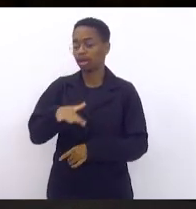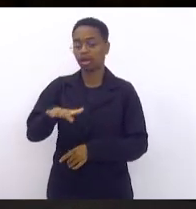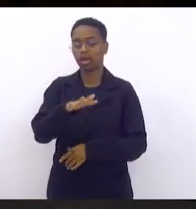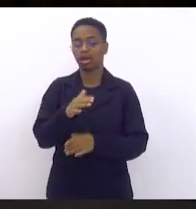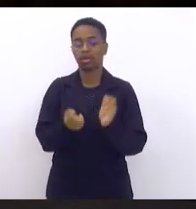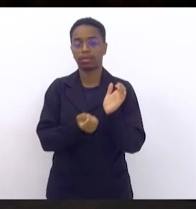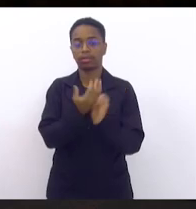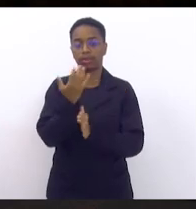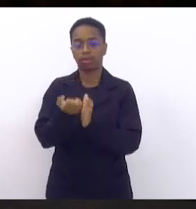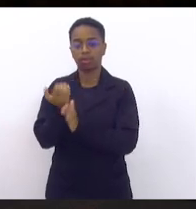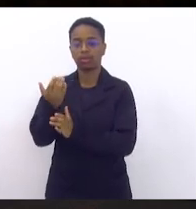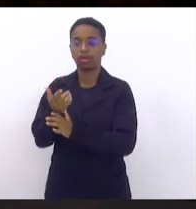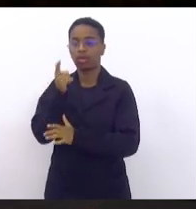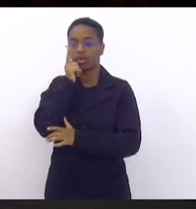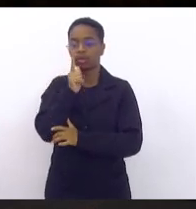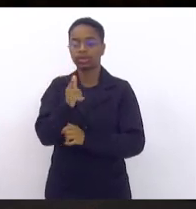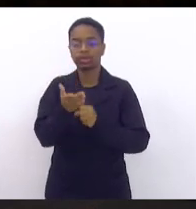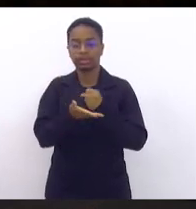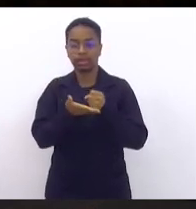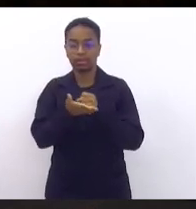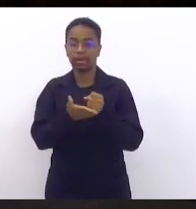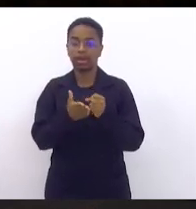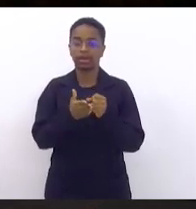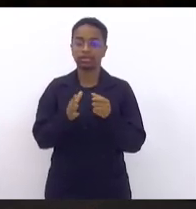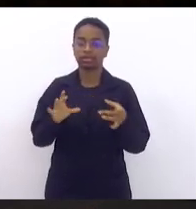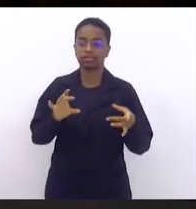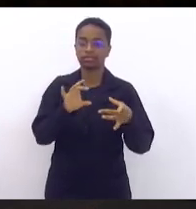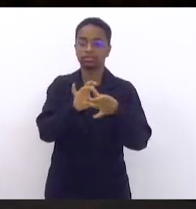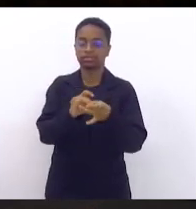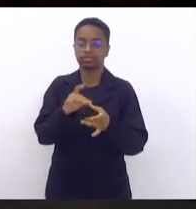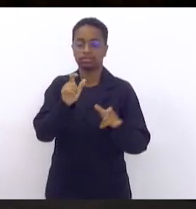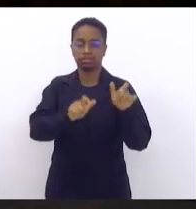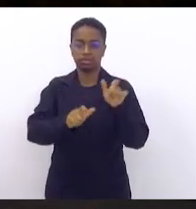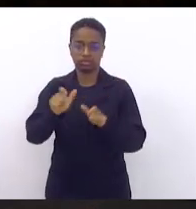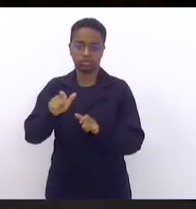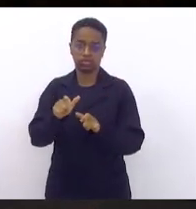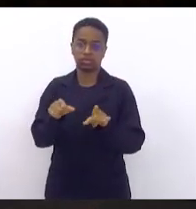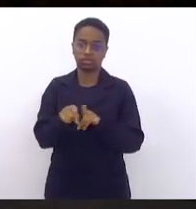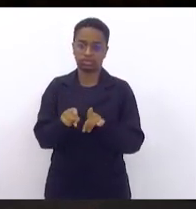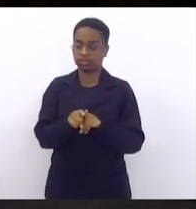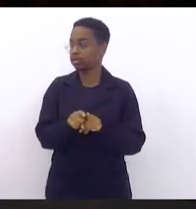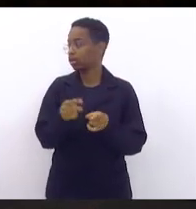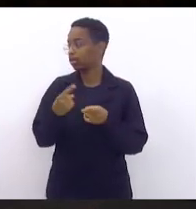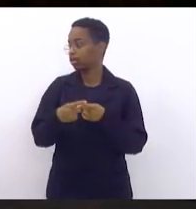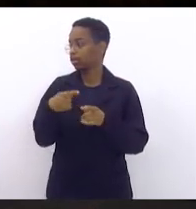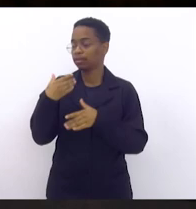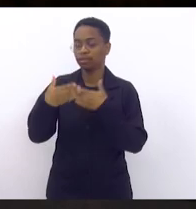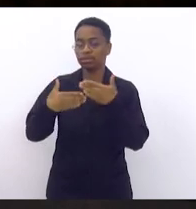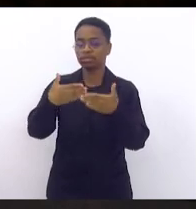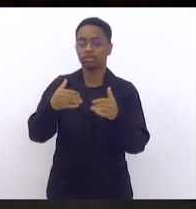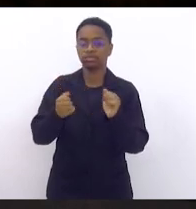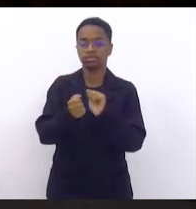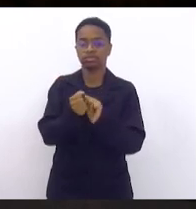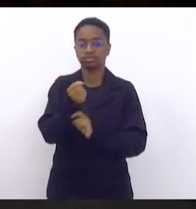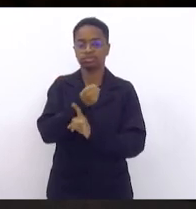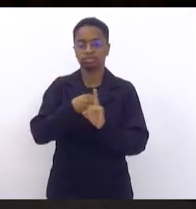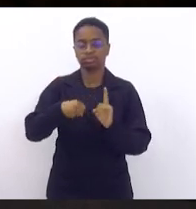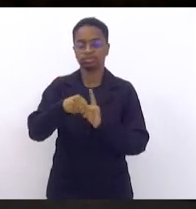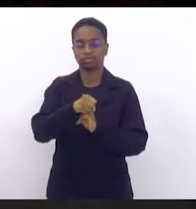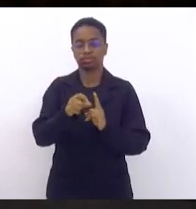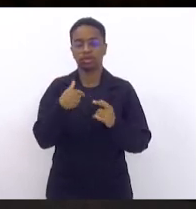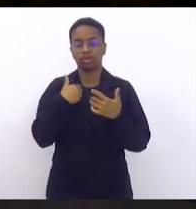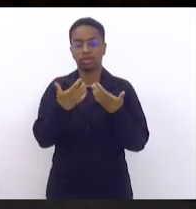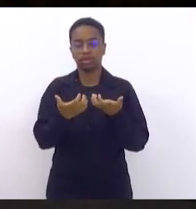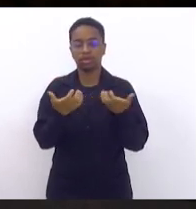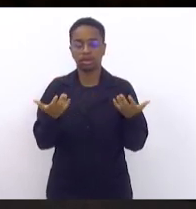ela desde a base ela chega e conecte o consumidor nesse processo né porque é um processo de toda a sociedade eu